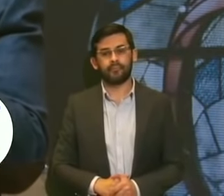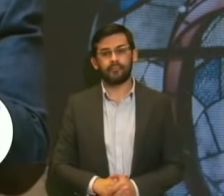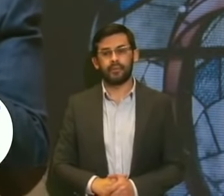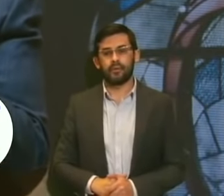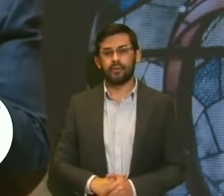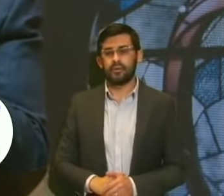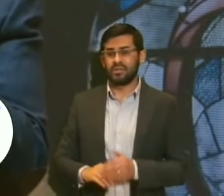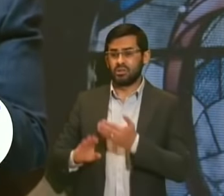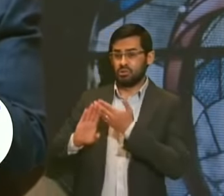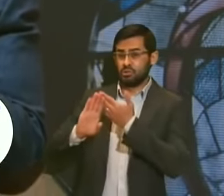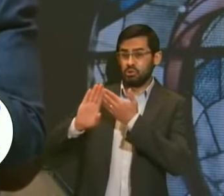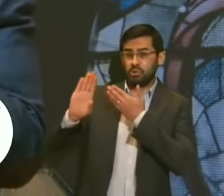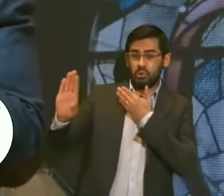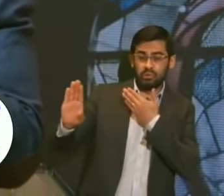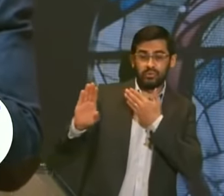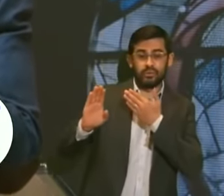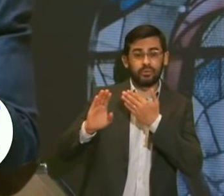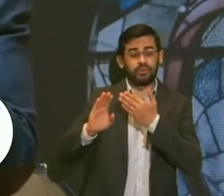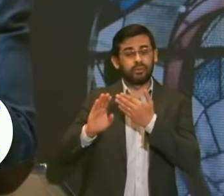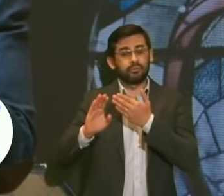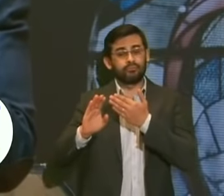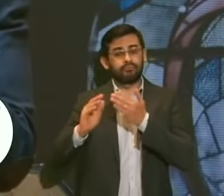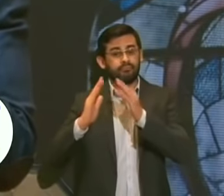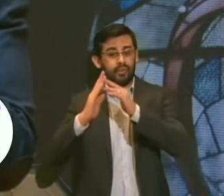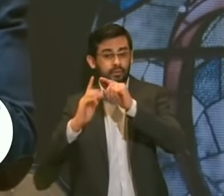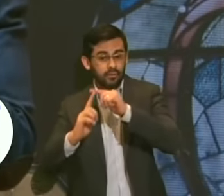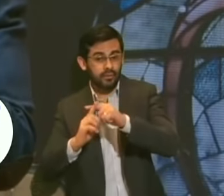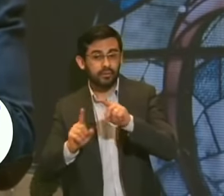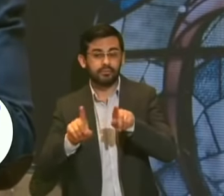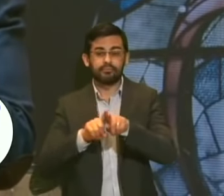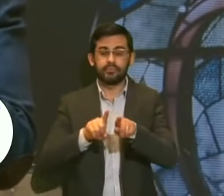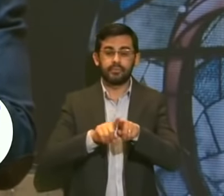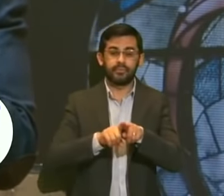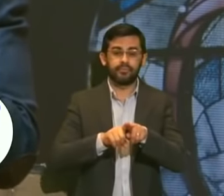afastadas da comunhão com a sua igreja,